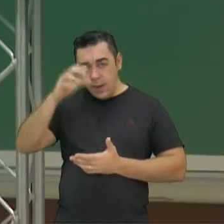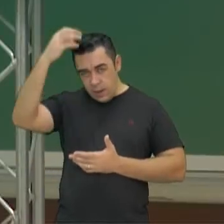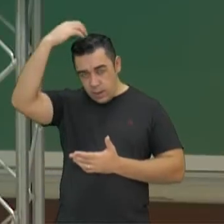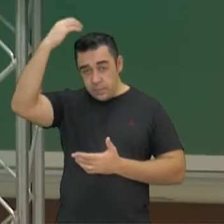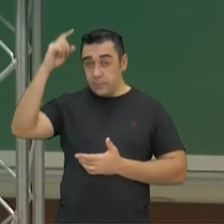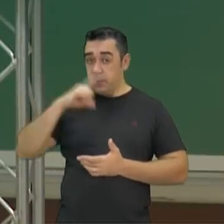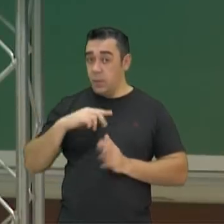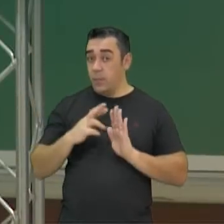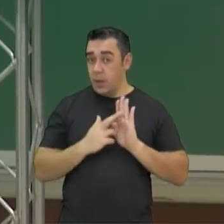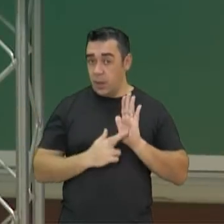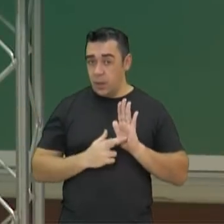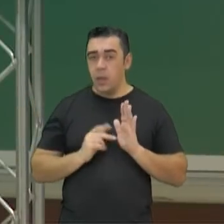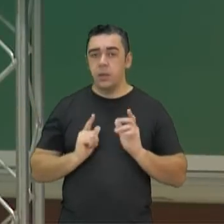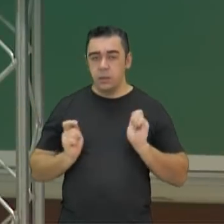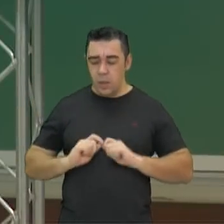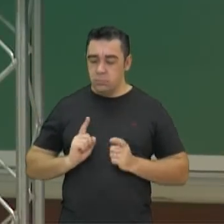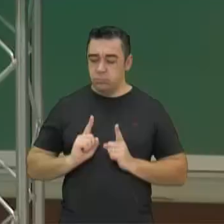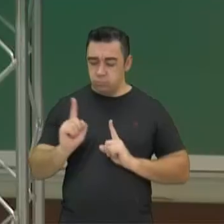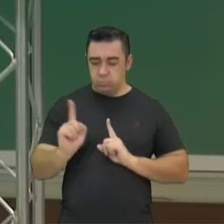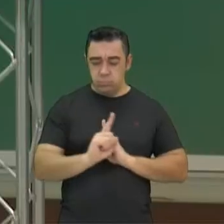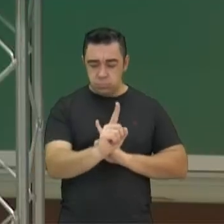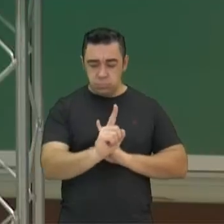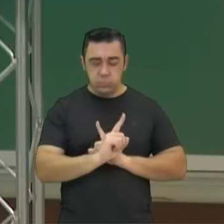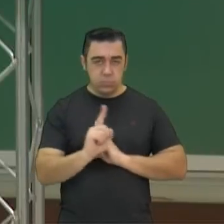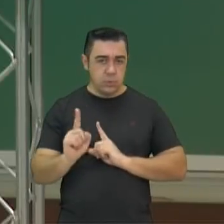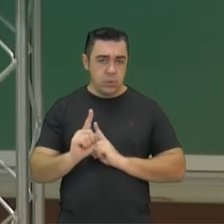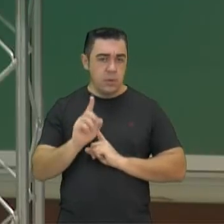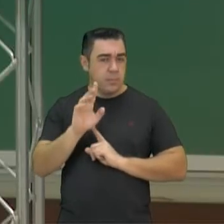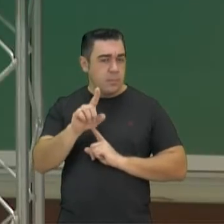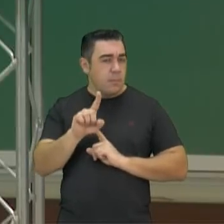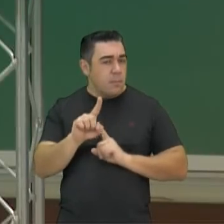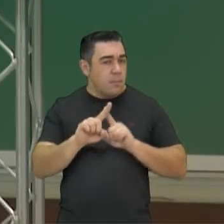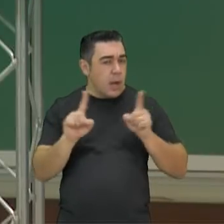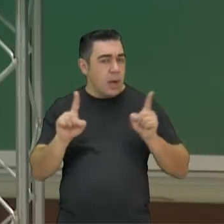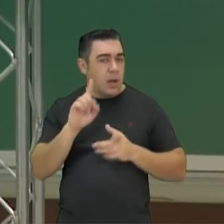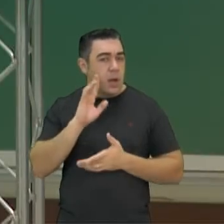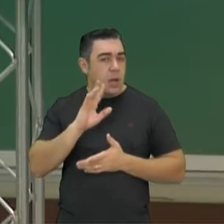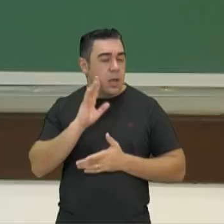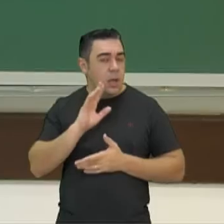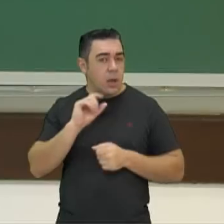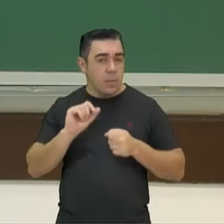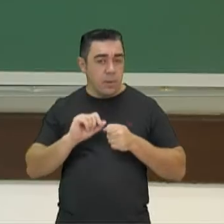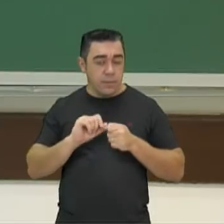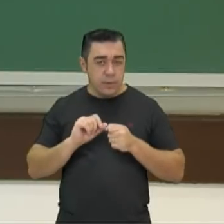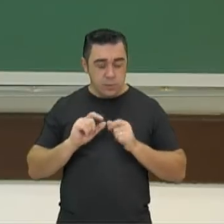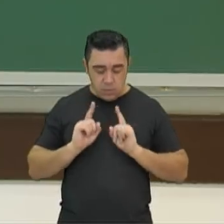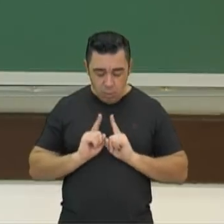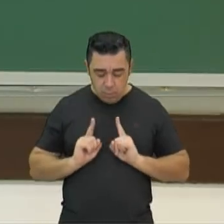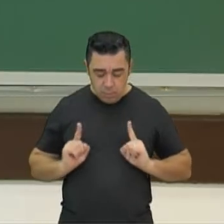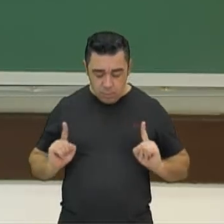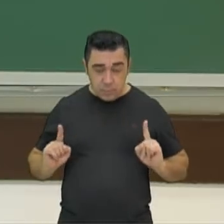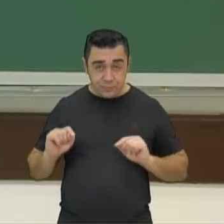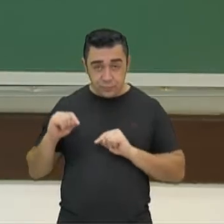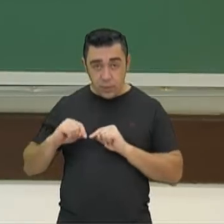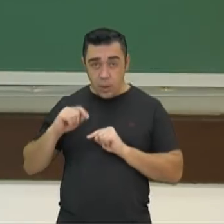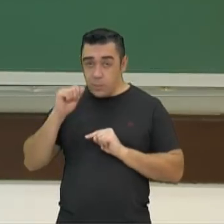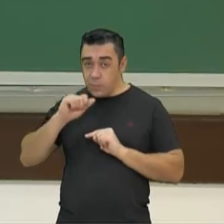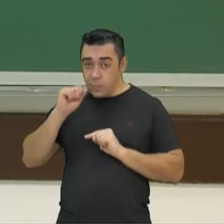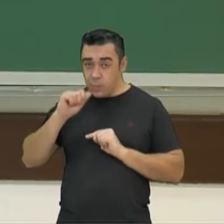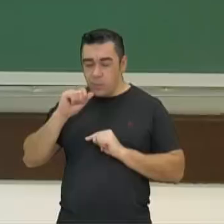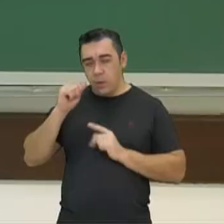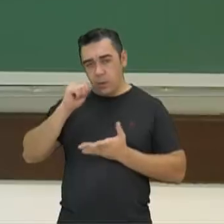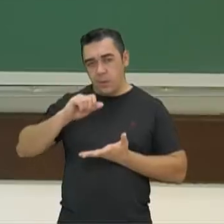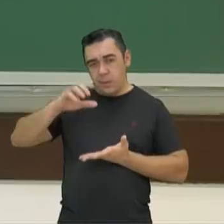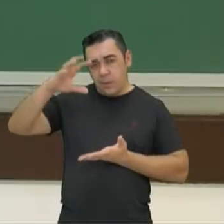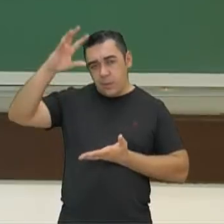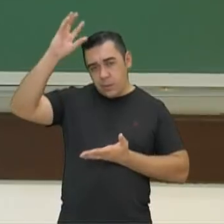Então, a dama ela anda por todas as direções. O que é legal você saber da dama na montagem lá do tabuleiro? A dama, ela é uma princesa,